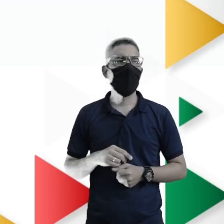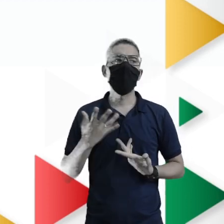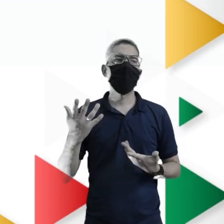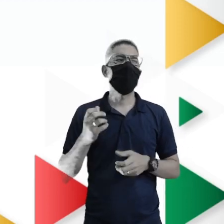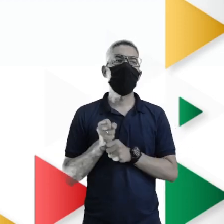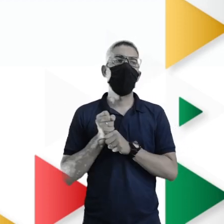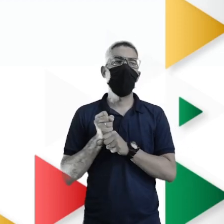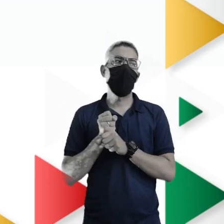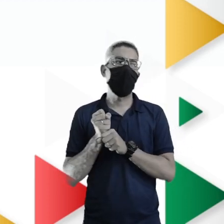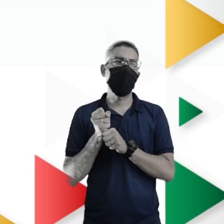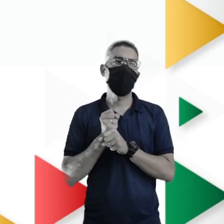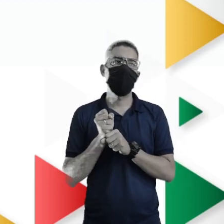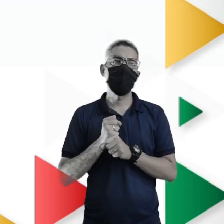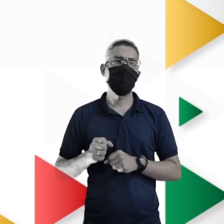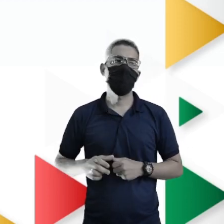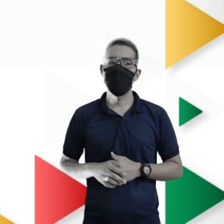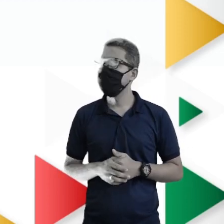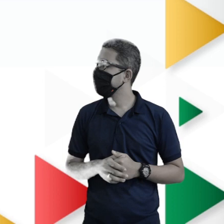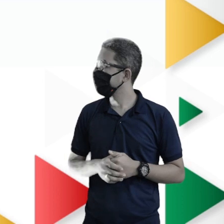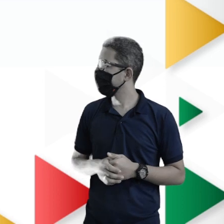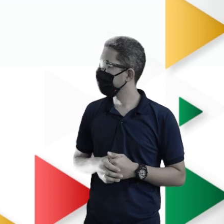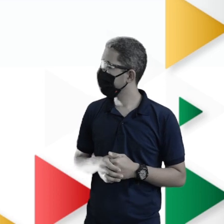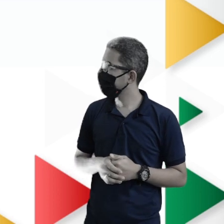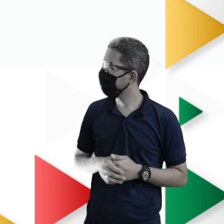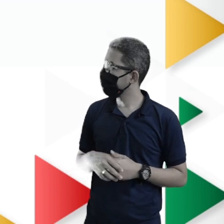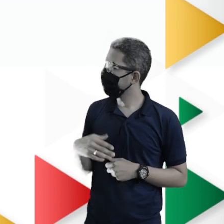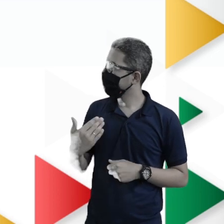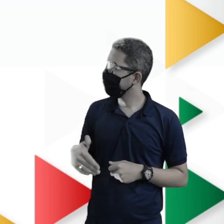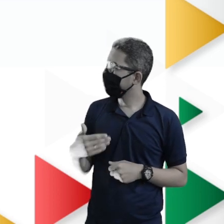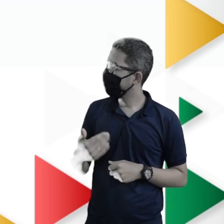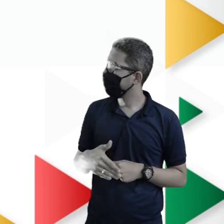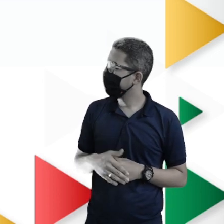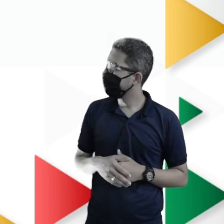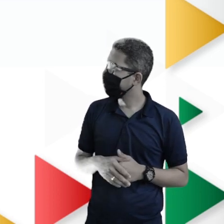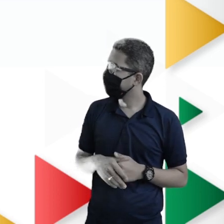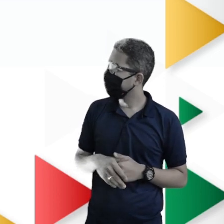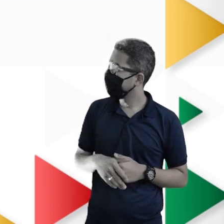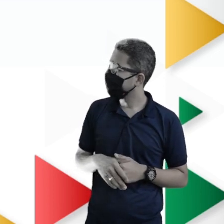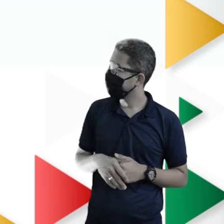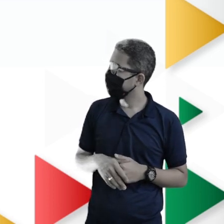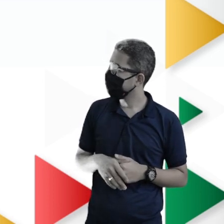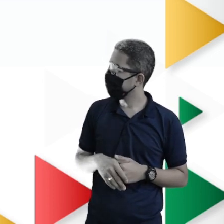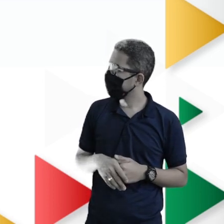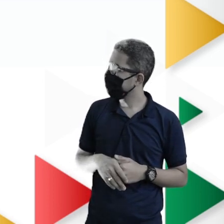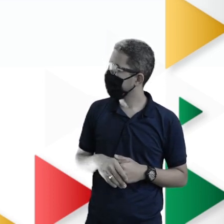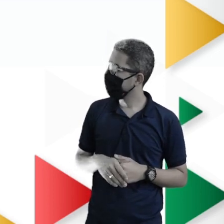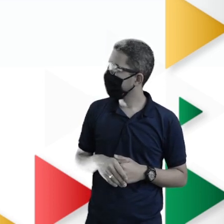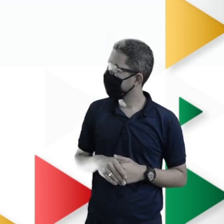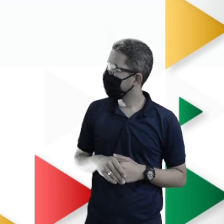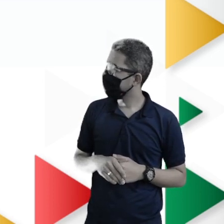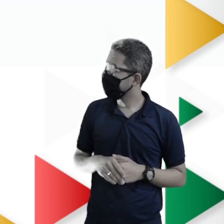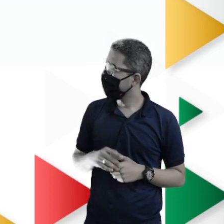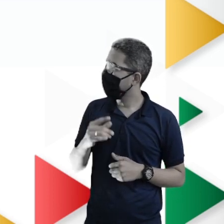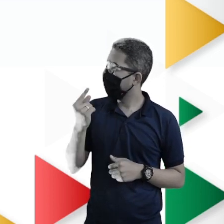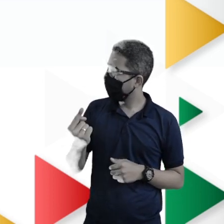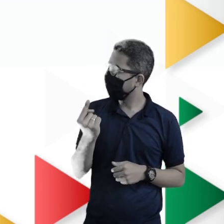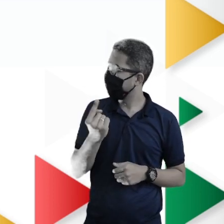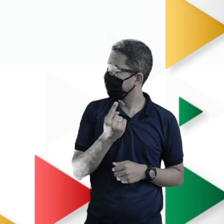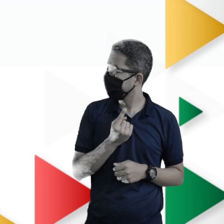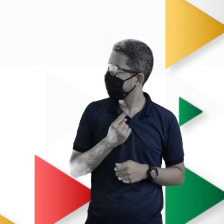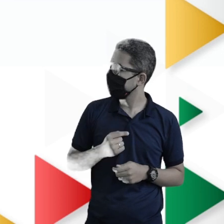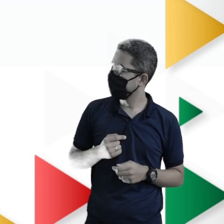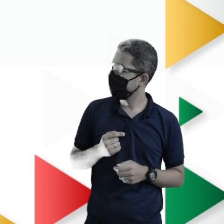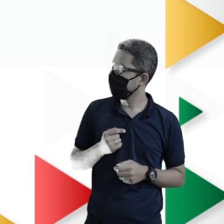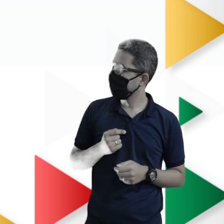período, tá bom? Vamos lá comigo então agora para a gente adiantar. Olha aí comigo parte a parte dela, ó. Tá vendo? Cada uma,